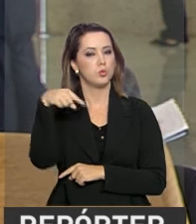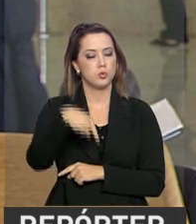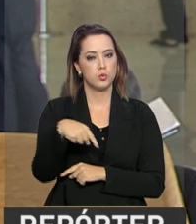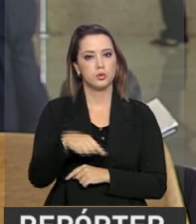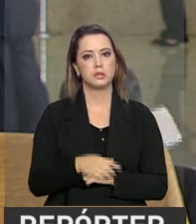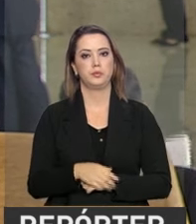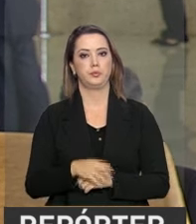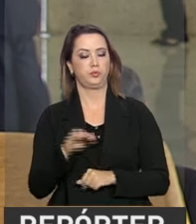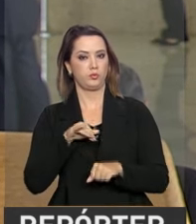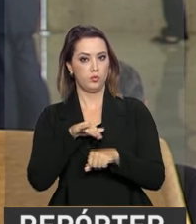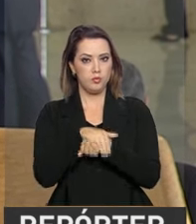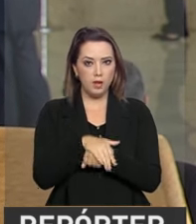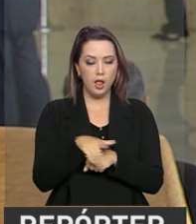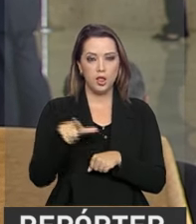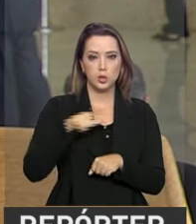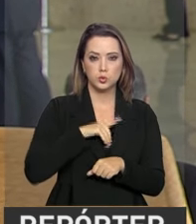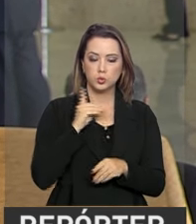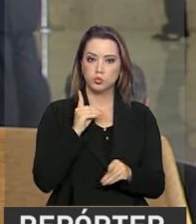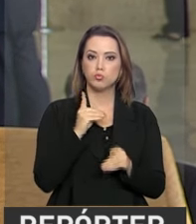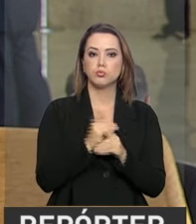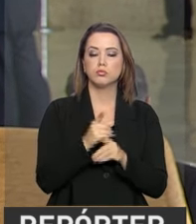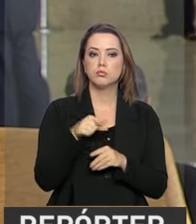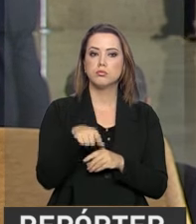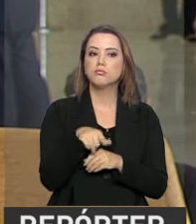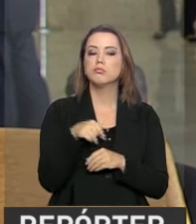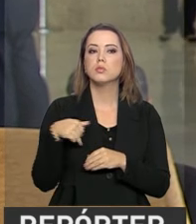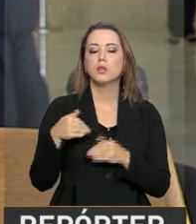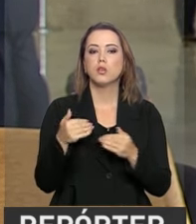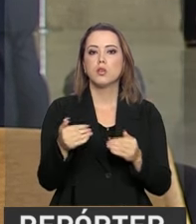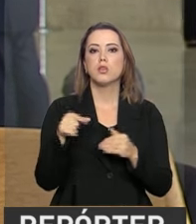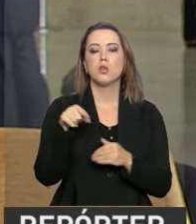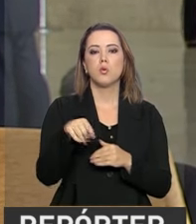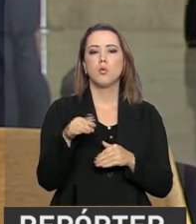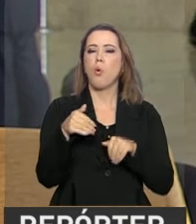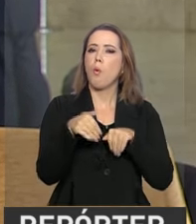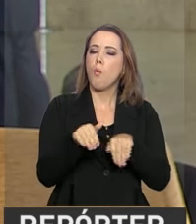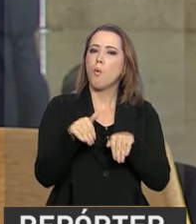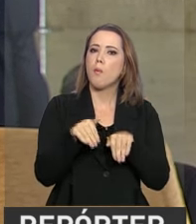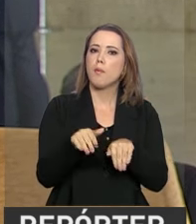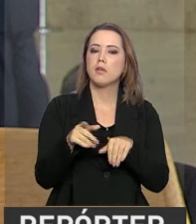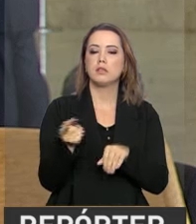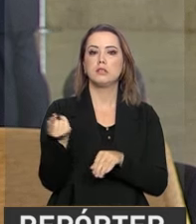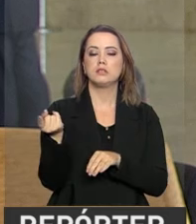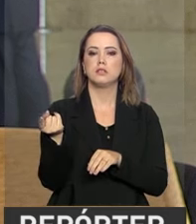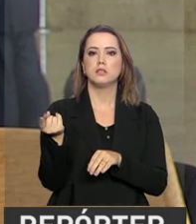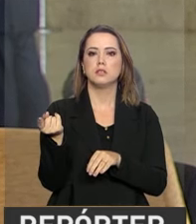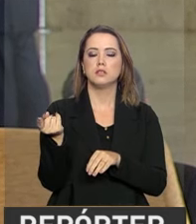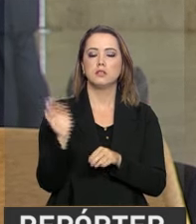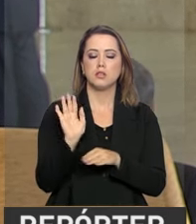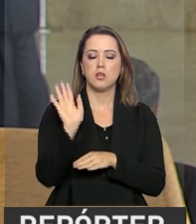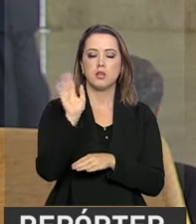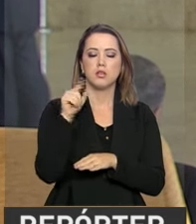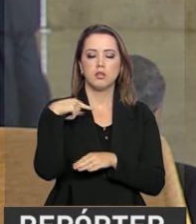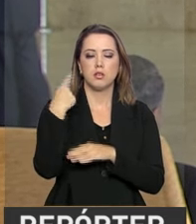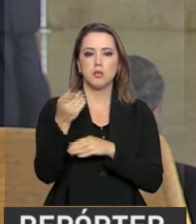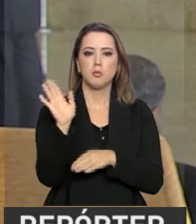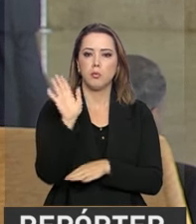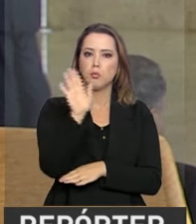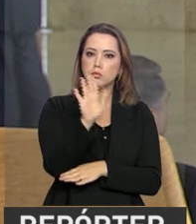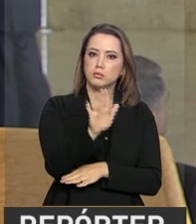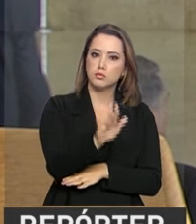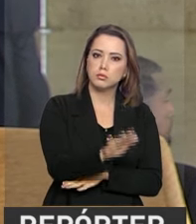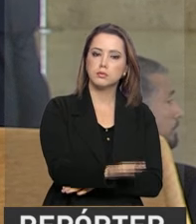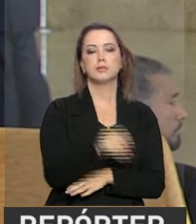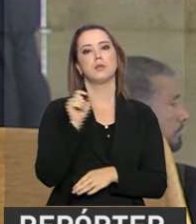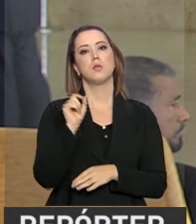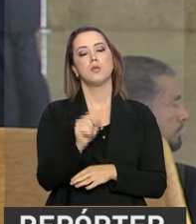prevista aí a participação do presidente em exercício na parada após o pôr do sol, uma parada militar com desfile que